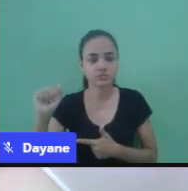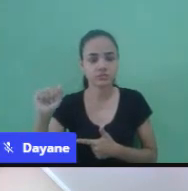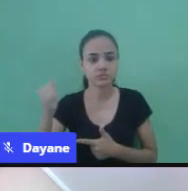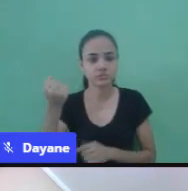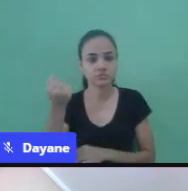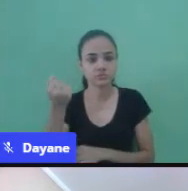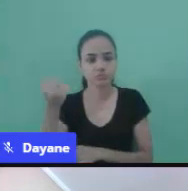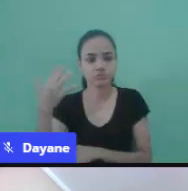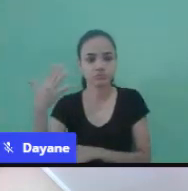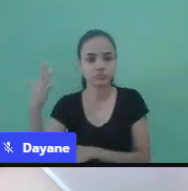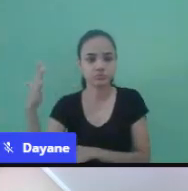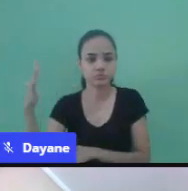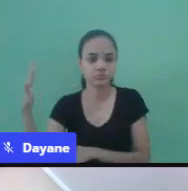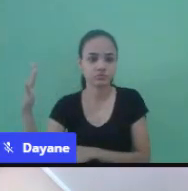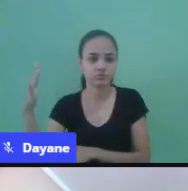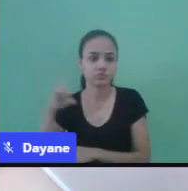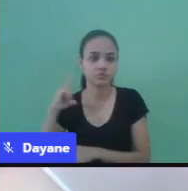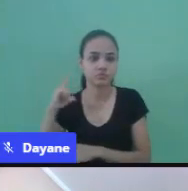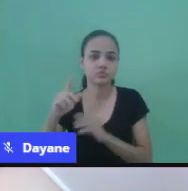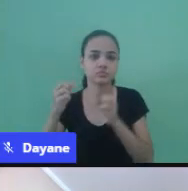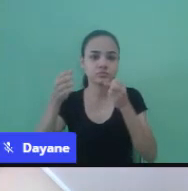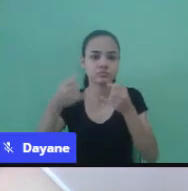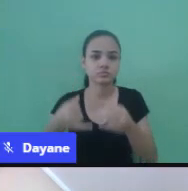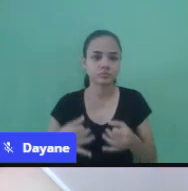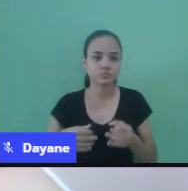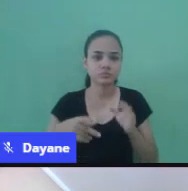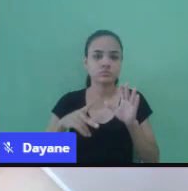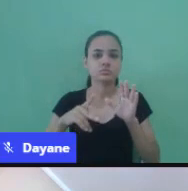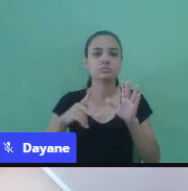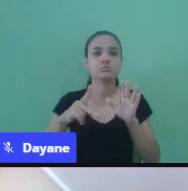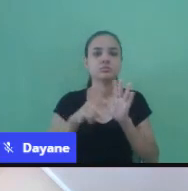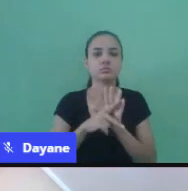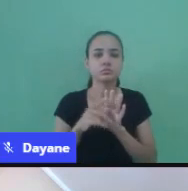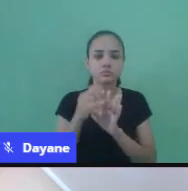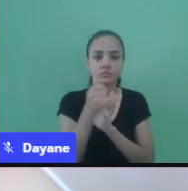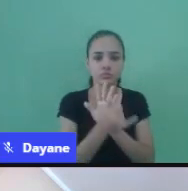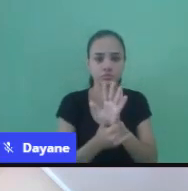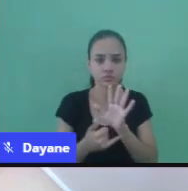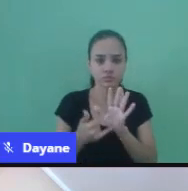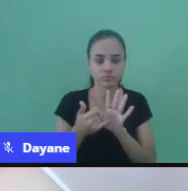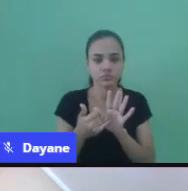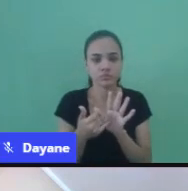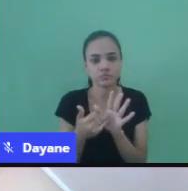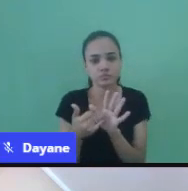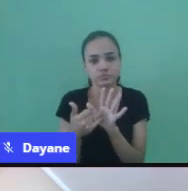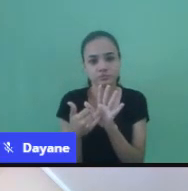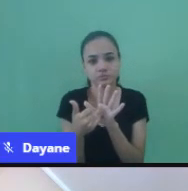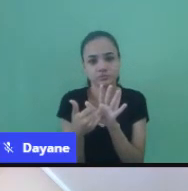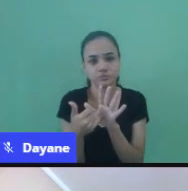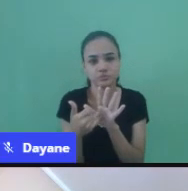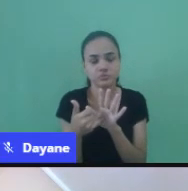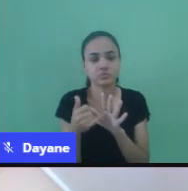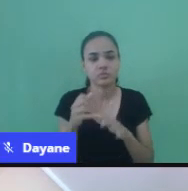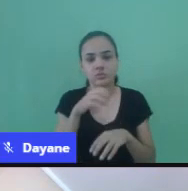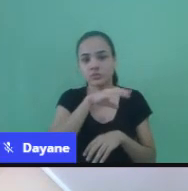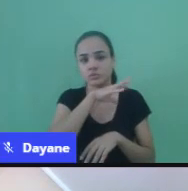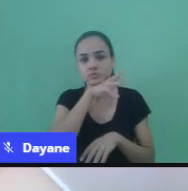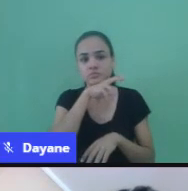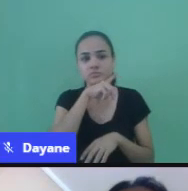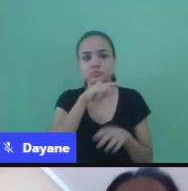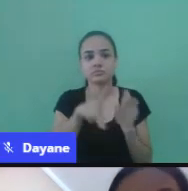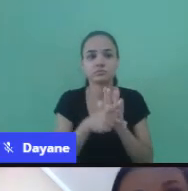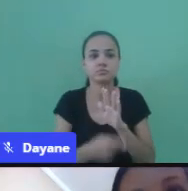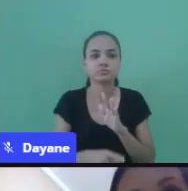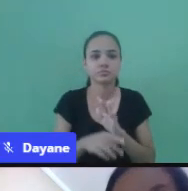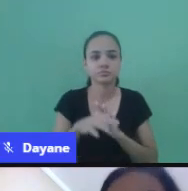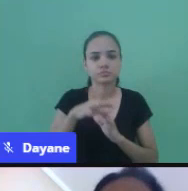projeto, pode ir passando. E aí vocês vão encontrar mais sobre cada animal que a gente foi